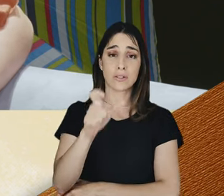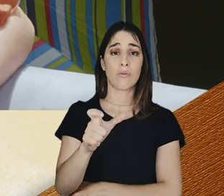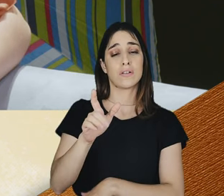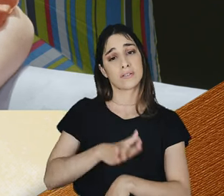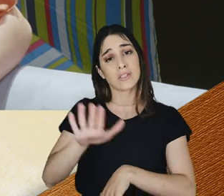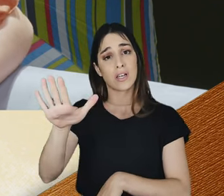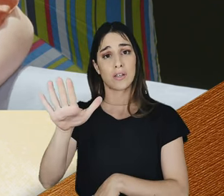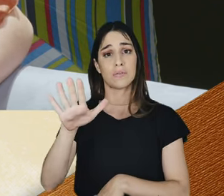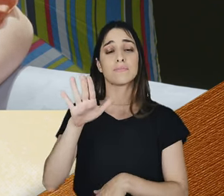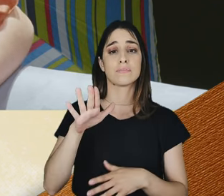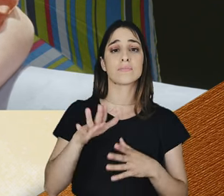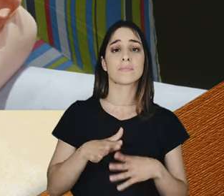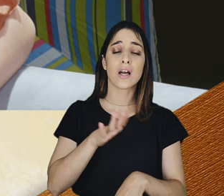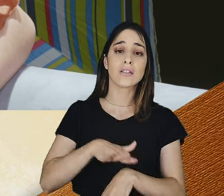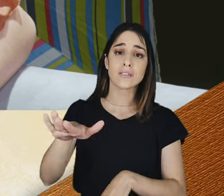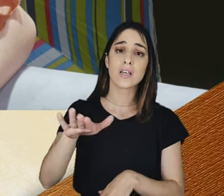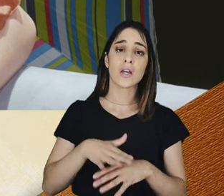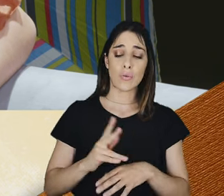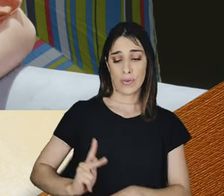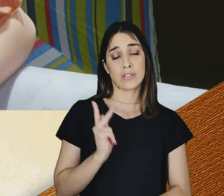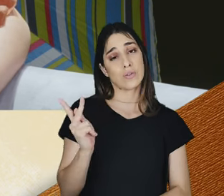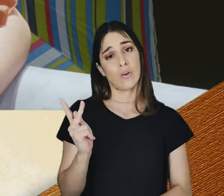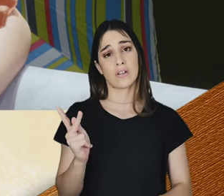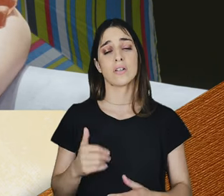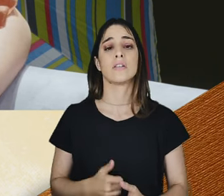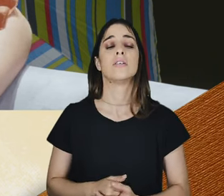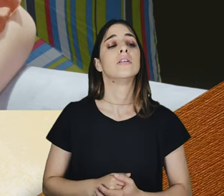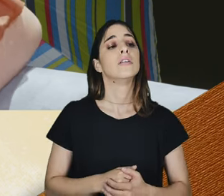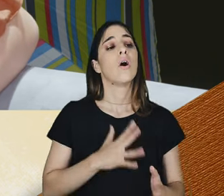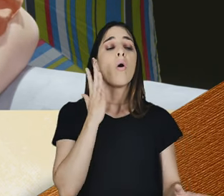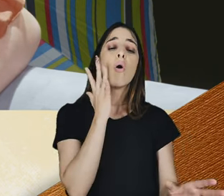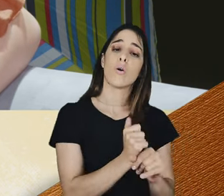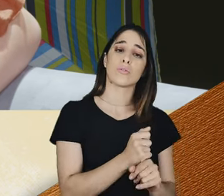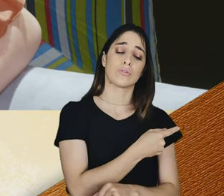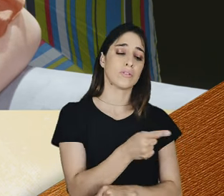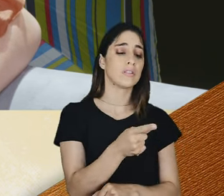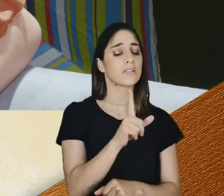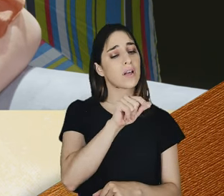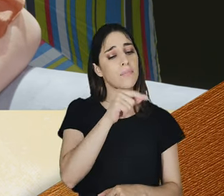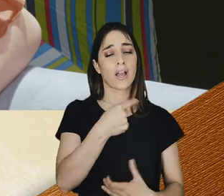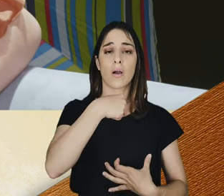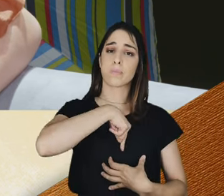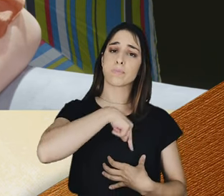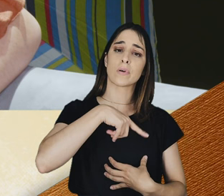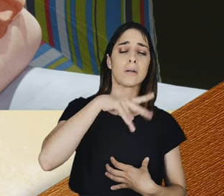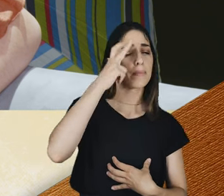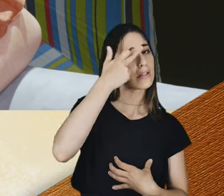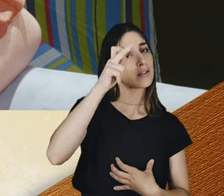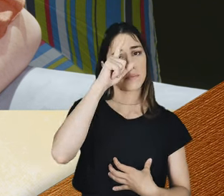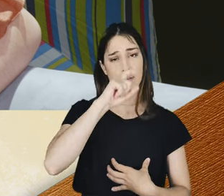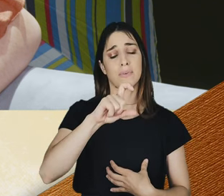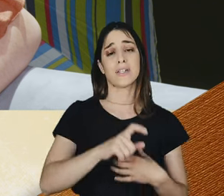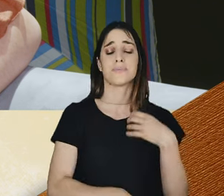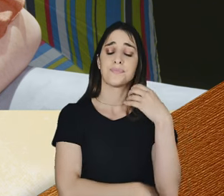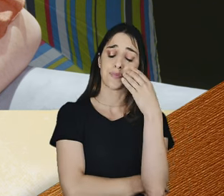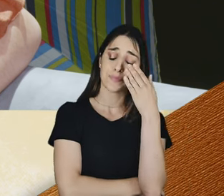concorrentes saiu com uma Alexa como vencedor e os outros certamente com uma viagem que vão levar para o